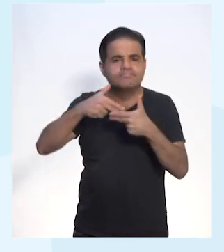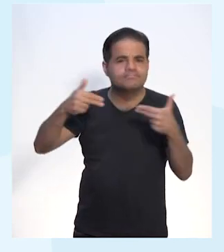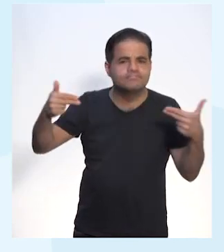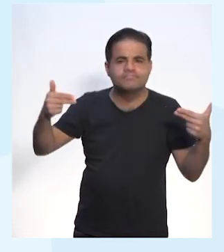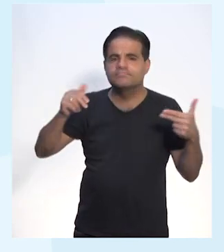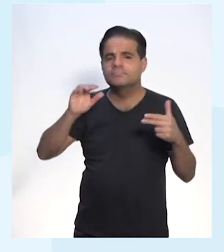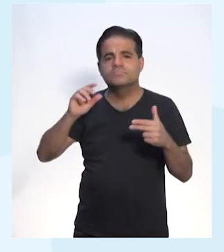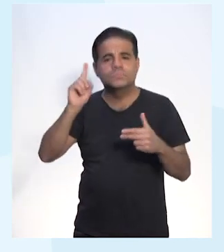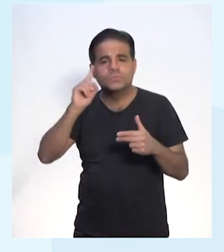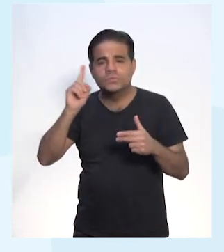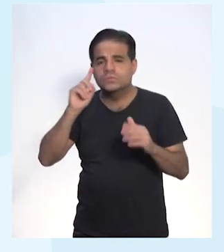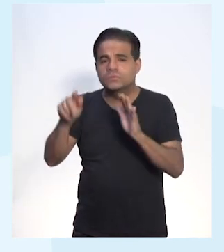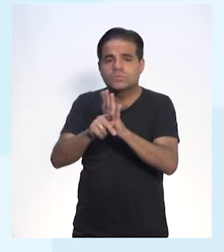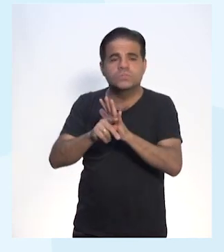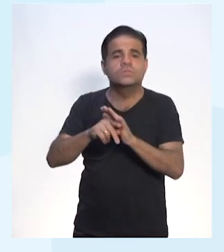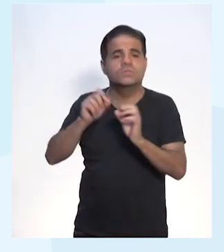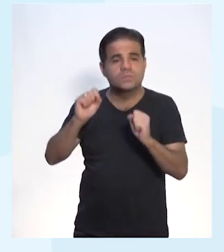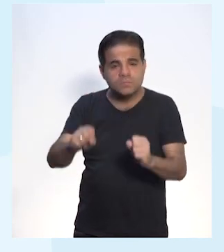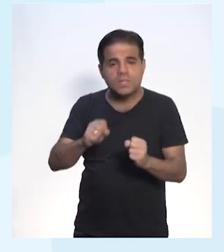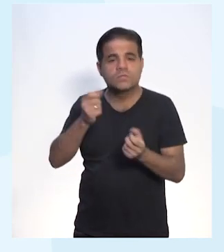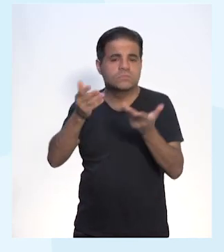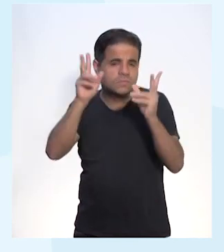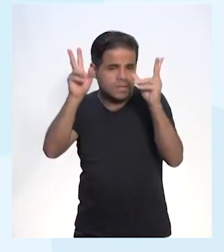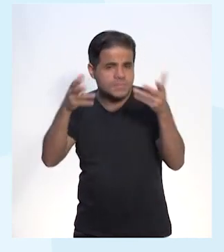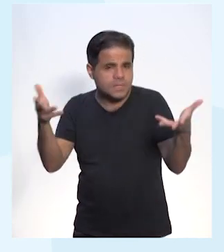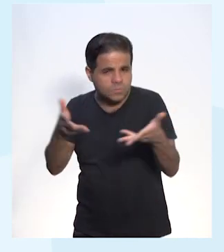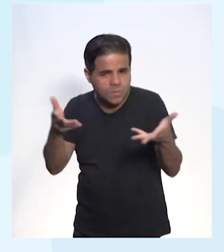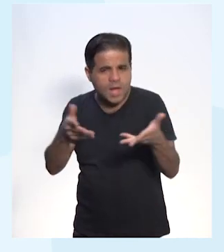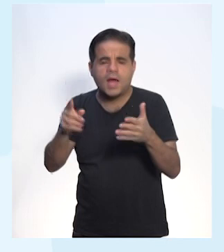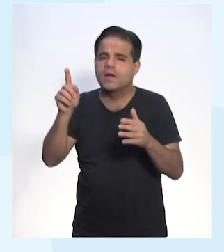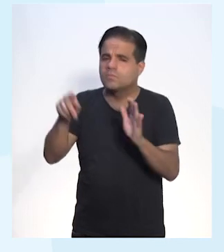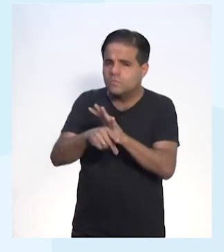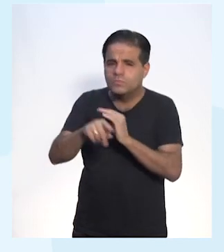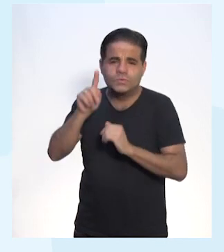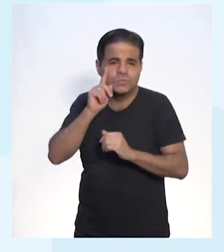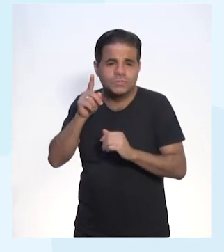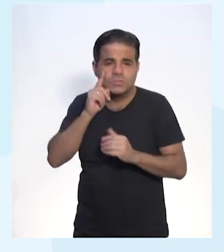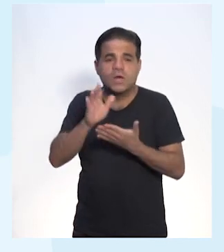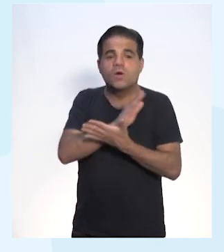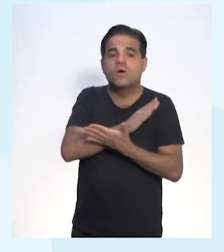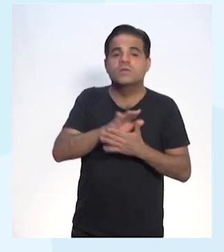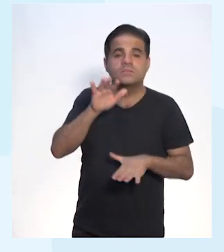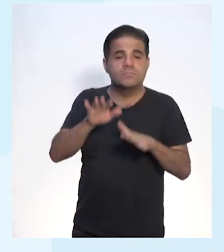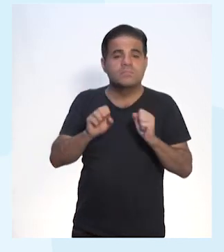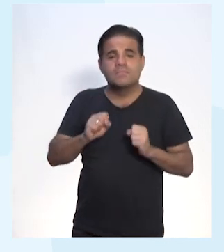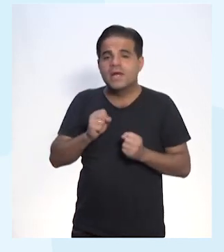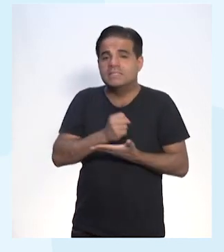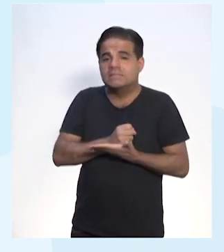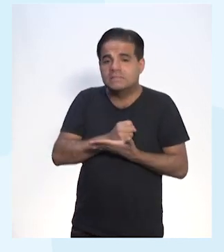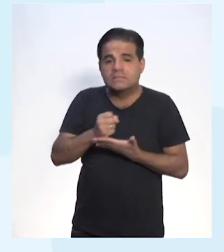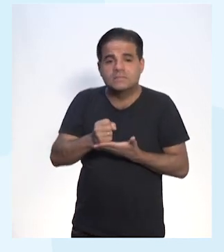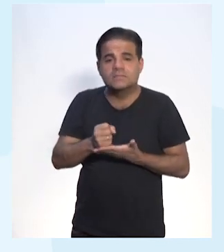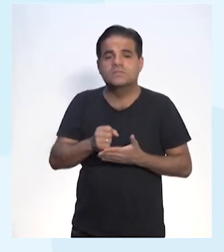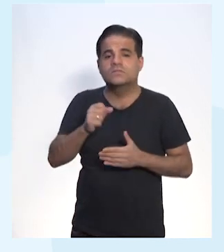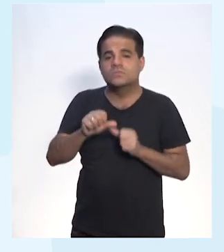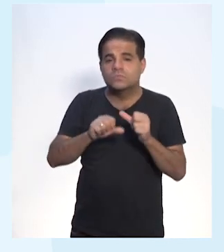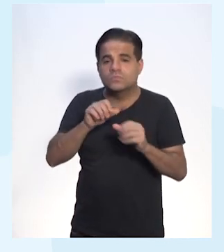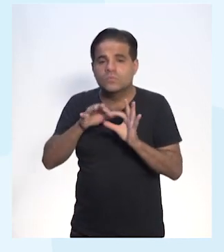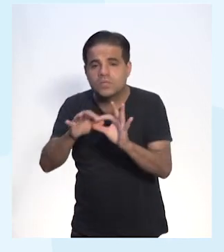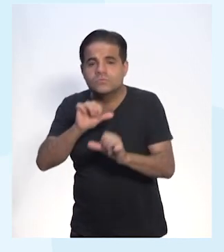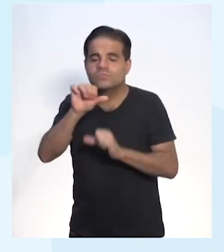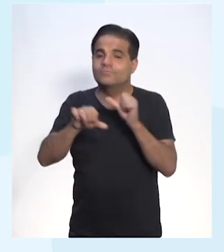ir pontuando algum desses elementos, porque, como eu disse, a gente vai esmiuçando aí essa aula e vamos retomando, tá bom? Aí é o